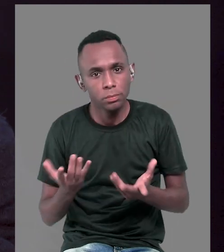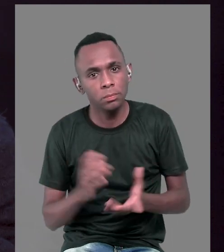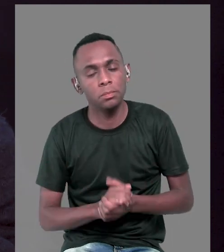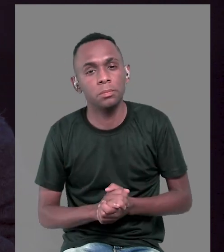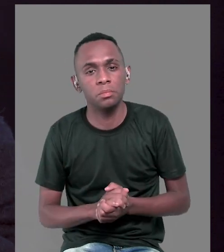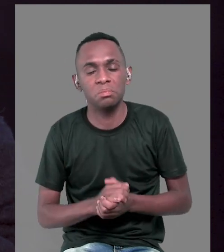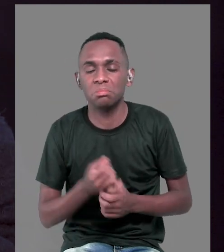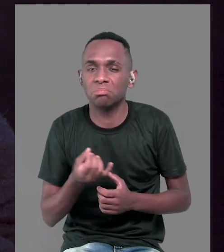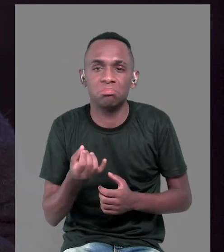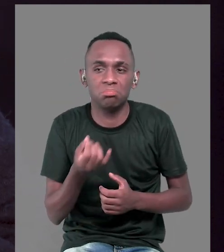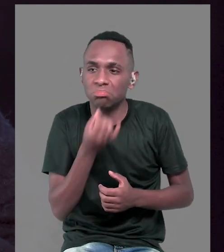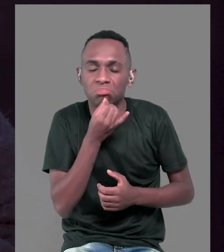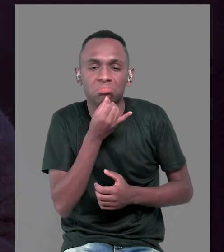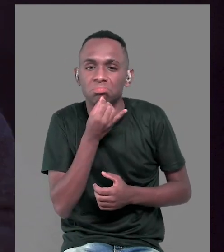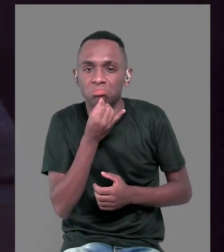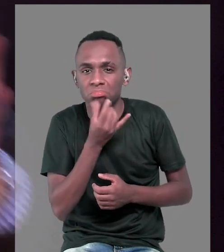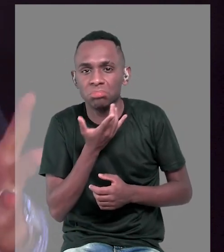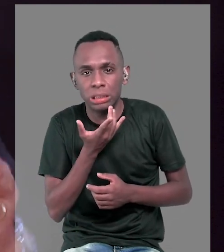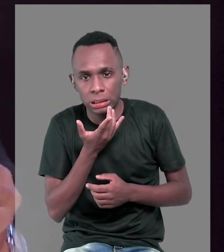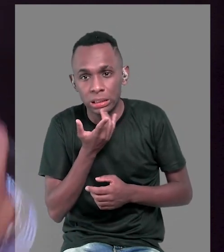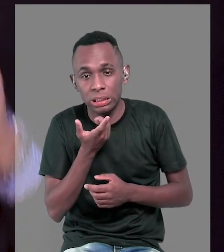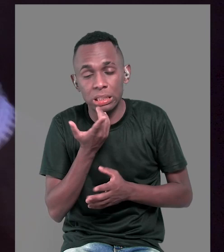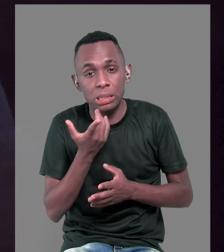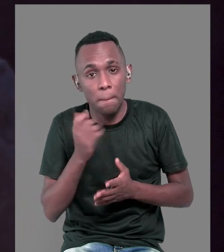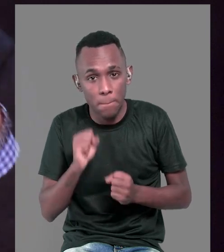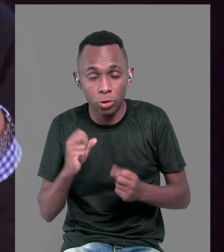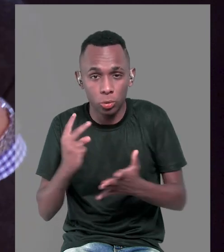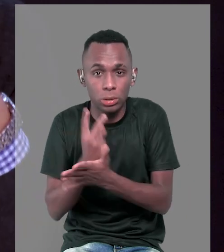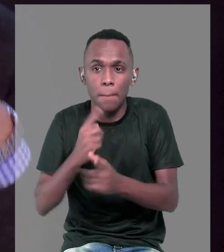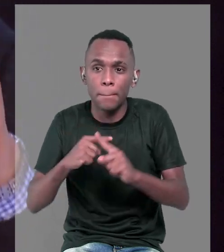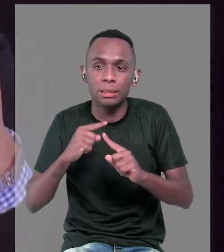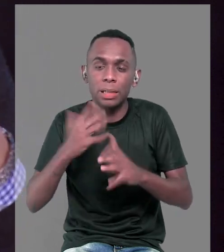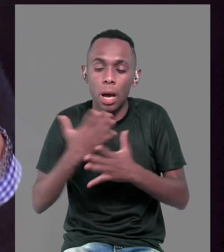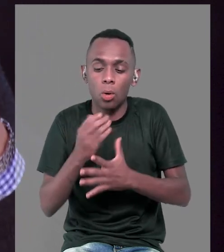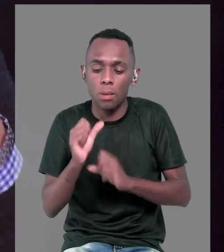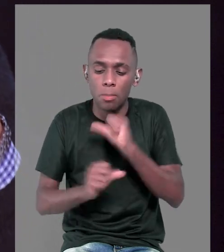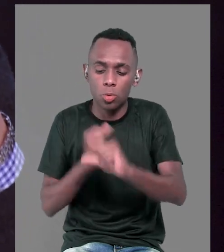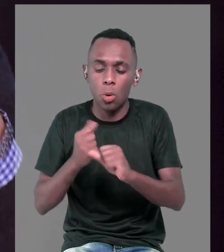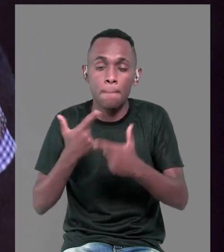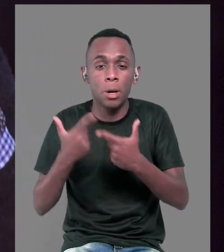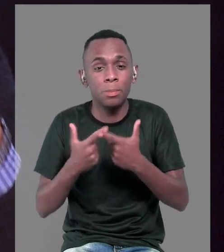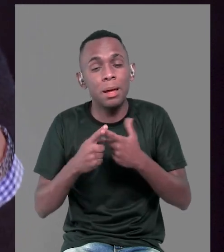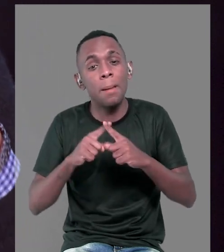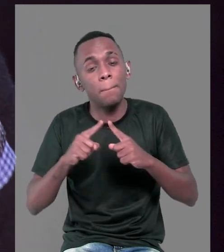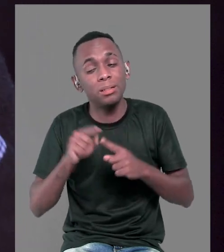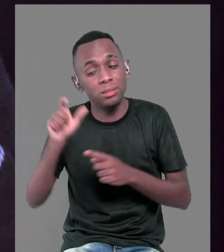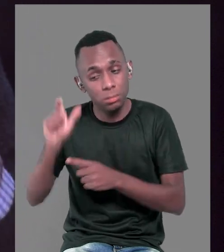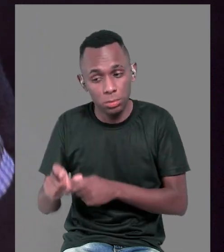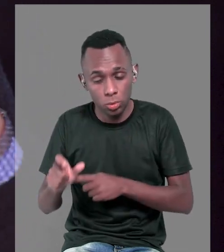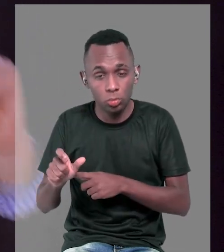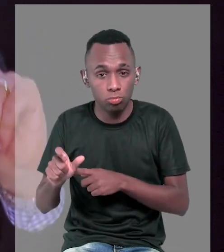infelizes que estão ali e virou um problema. Mas acontece que Heidegger é o pensador